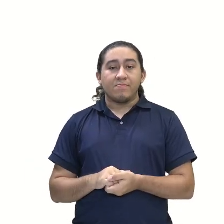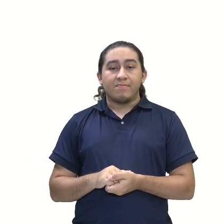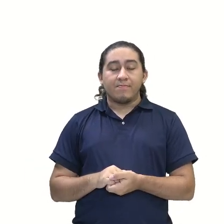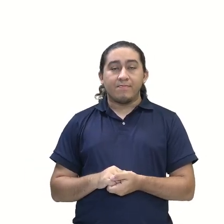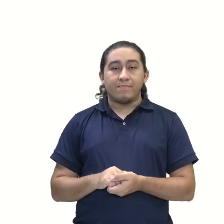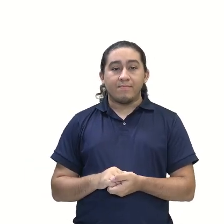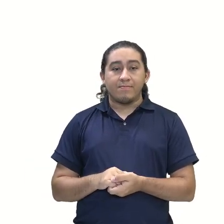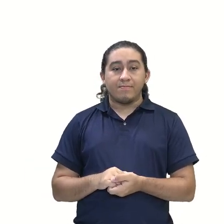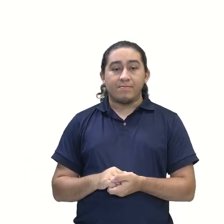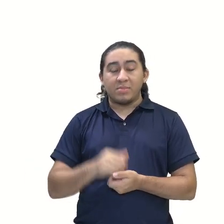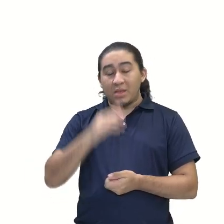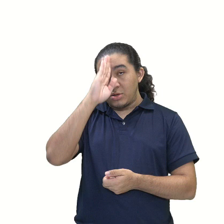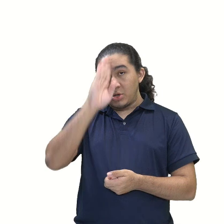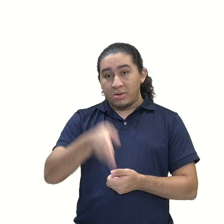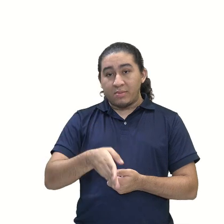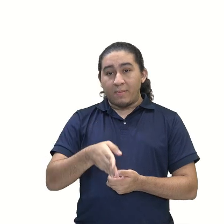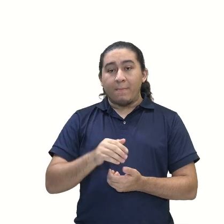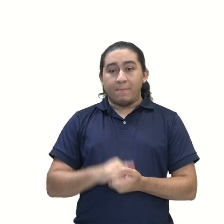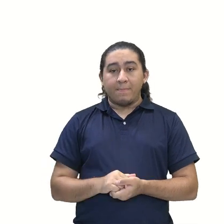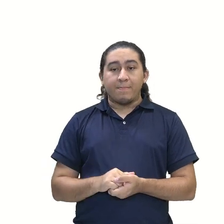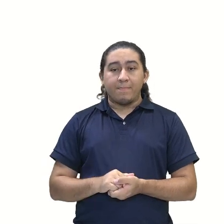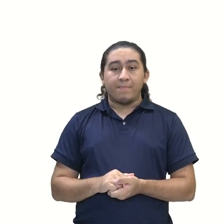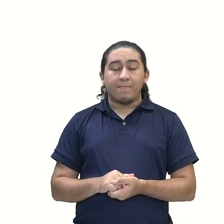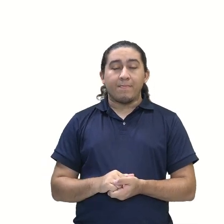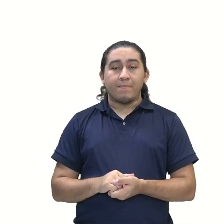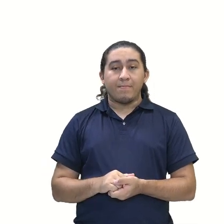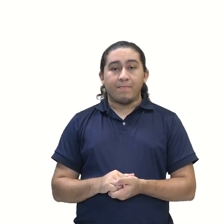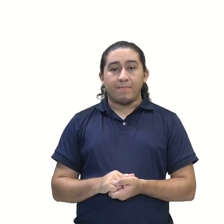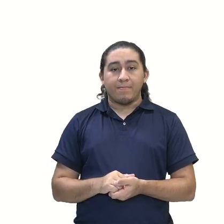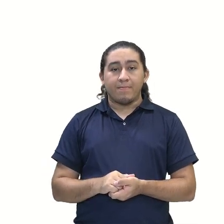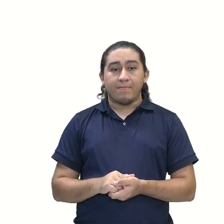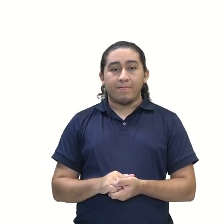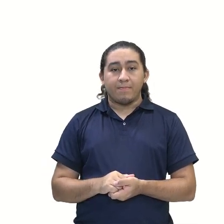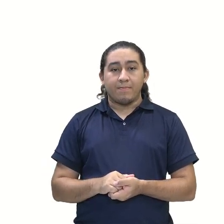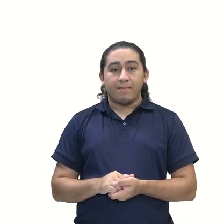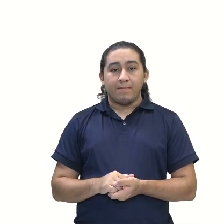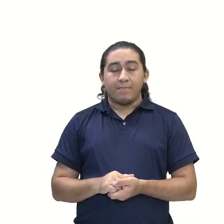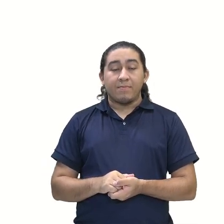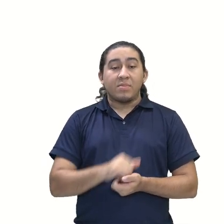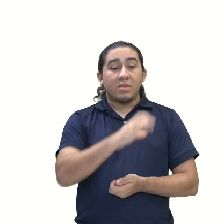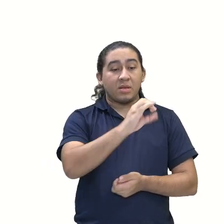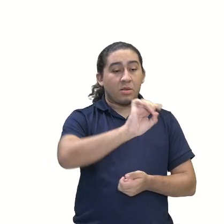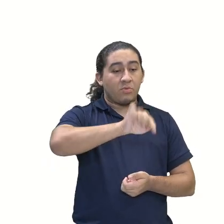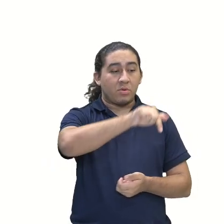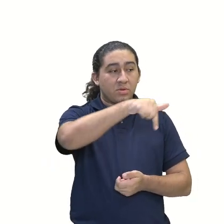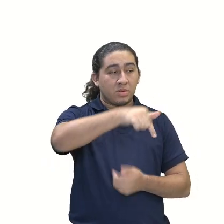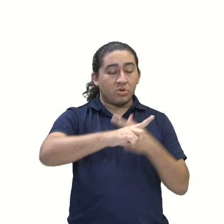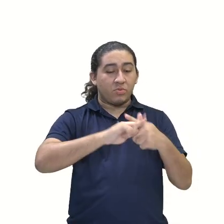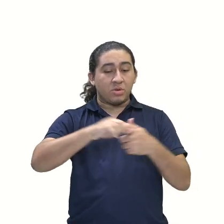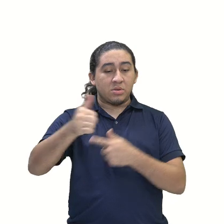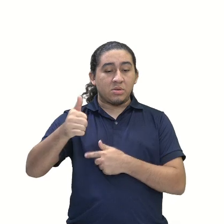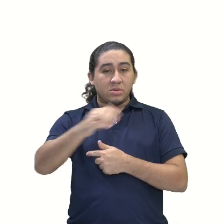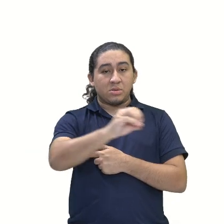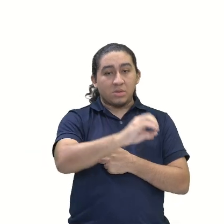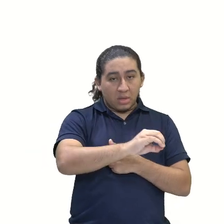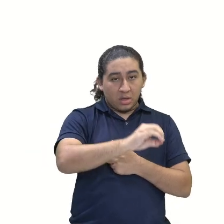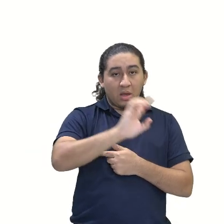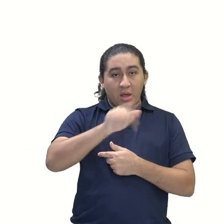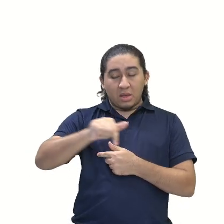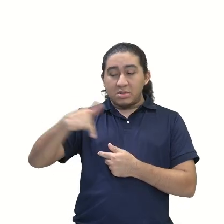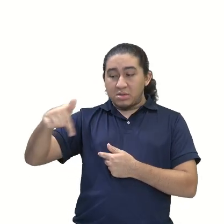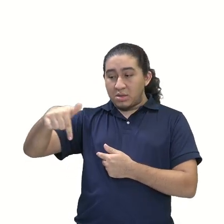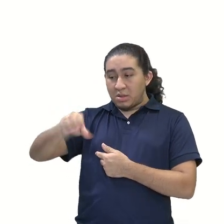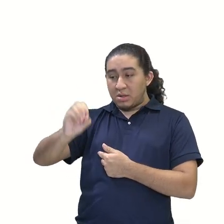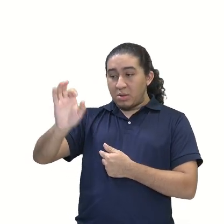70%, né? 0, não, 70%. Então, 0,7 vezes 100, porque eu estou querendo passar para